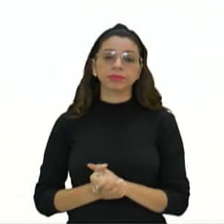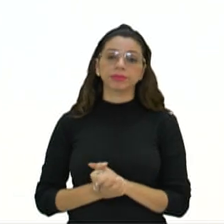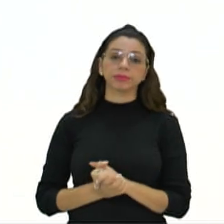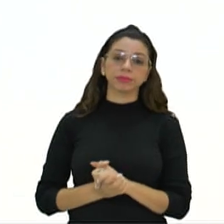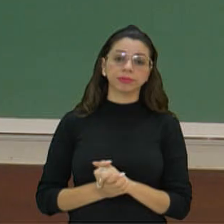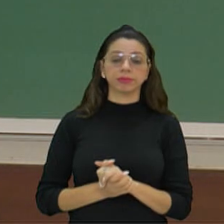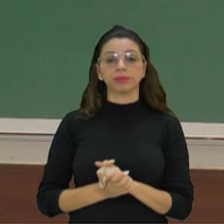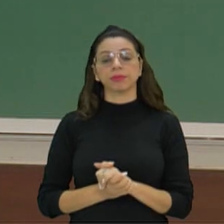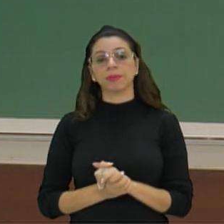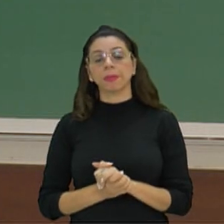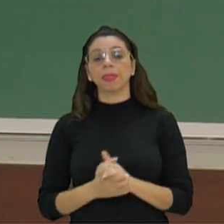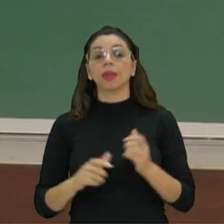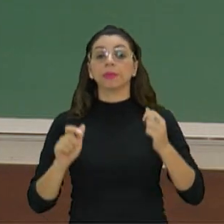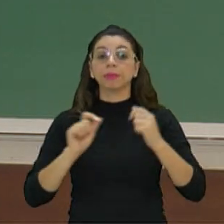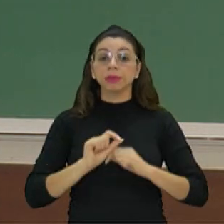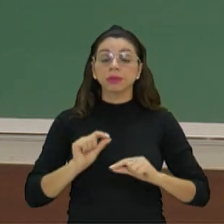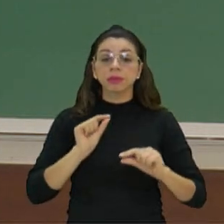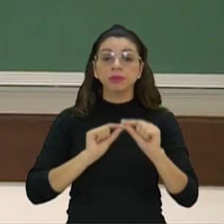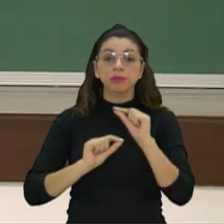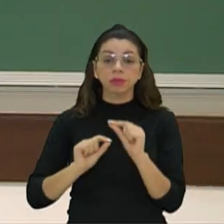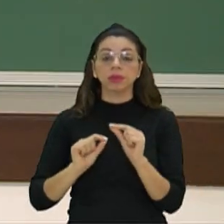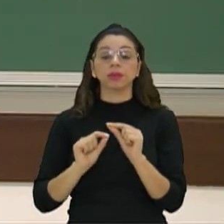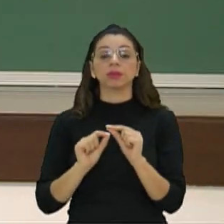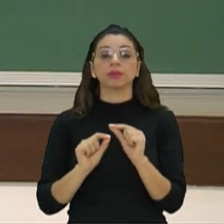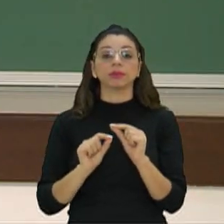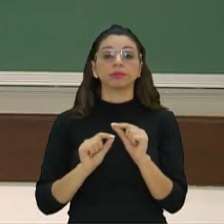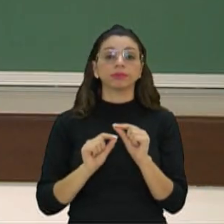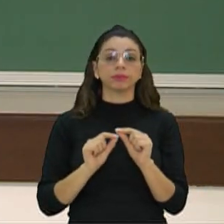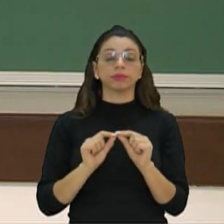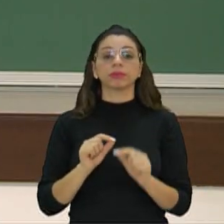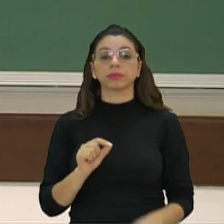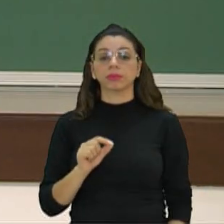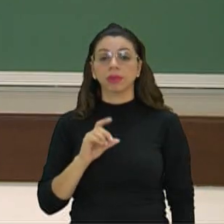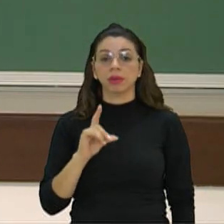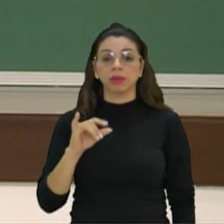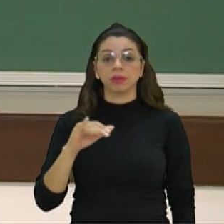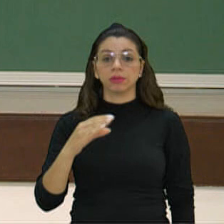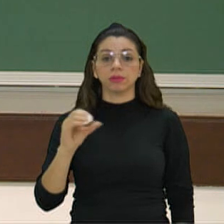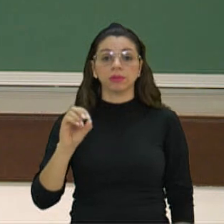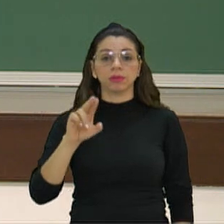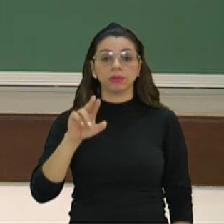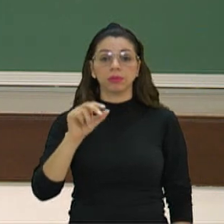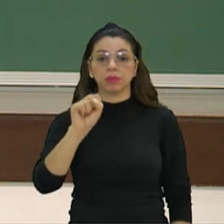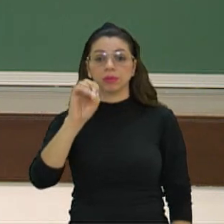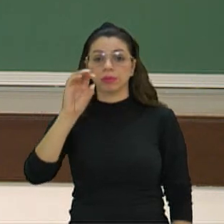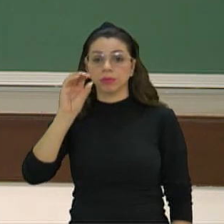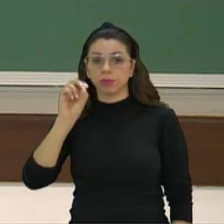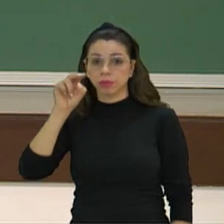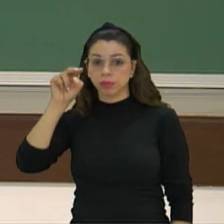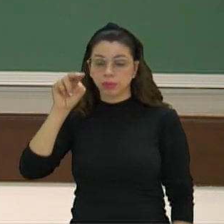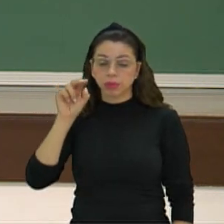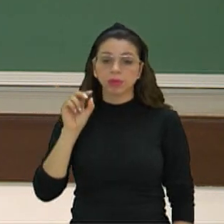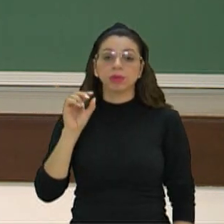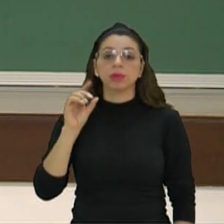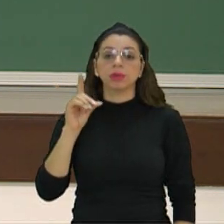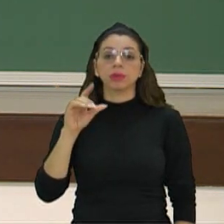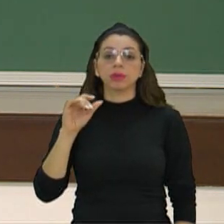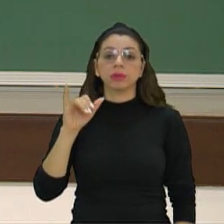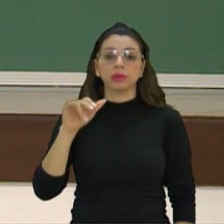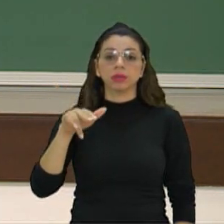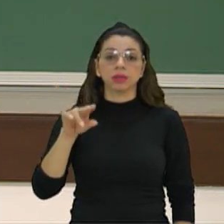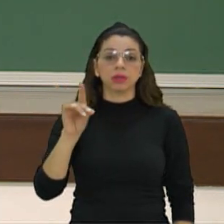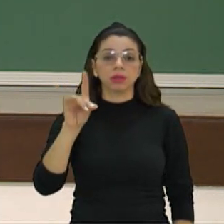indireto. Então eu lembro que na aula passada eu falei para vocês que a gente teria algumas aulas de retomada de conteúdo, né? Nós fizemos na